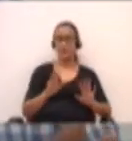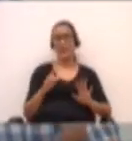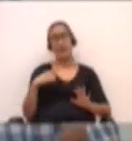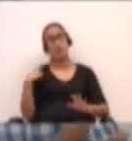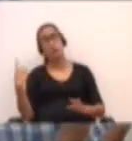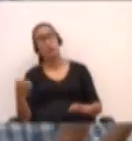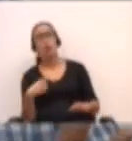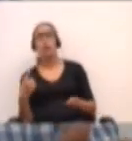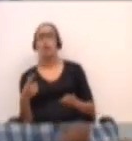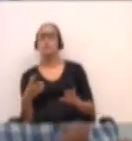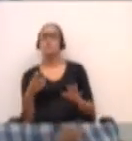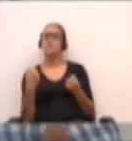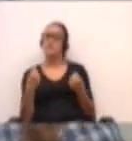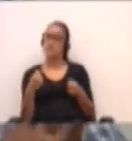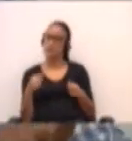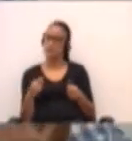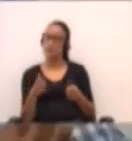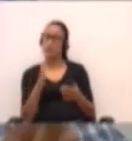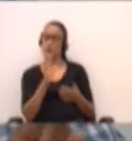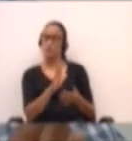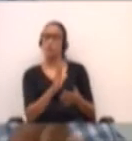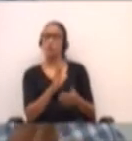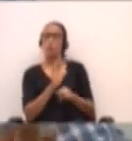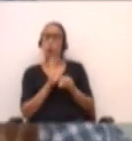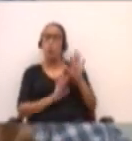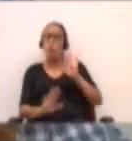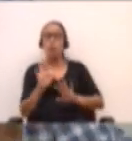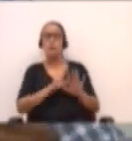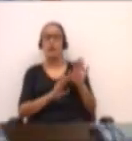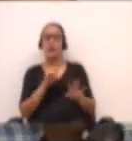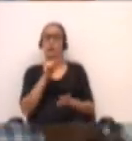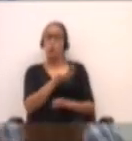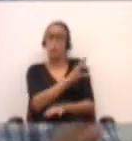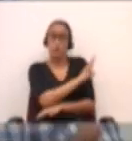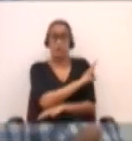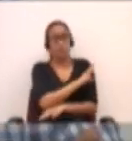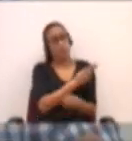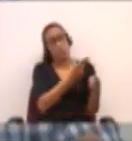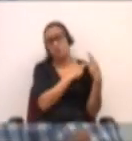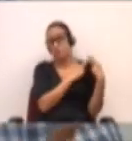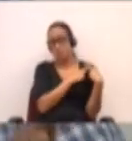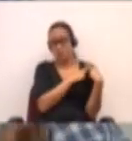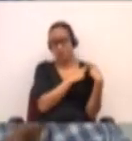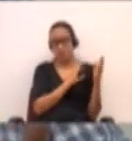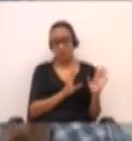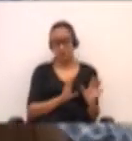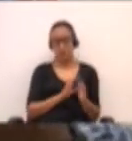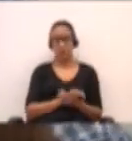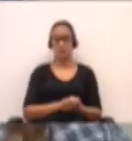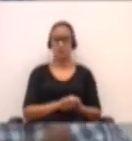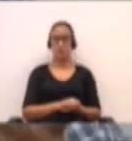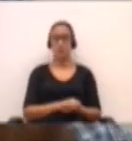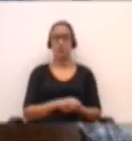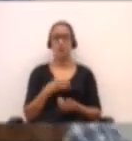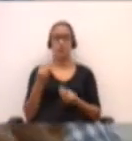Para isso foi eleito o cidadão Paulo e também, vereador Jorge, os demais. Como nós não estamos em discussão, não é? A vereadora Mayra